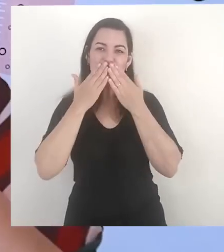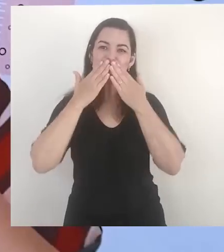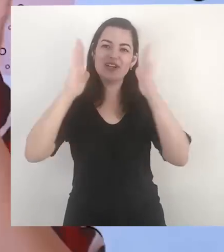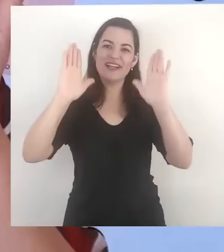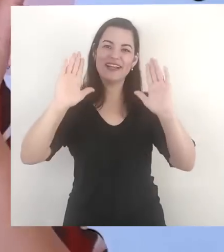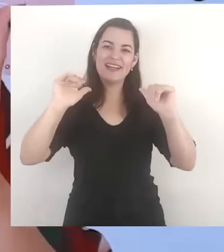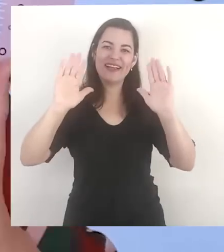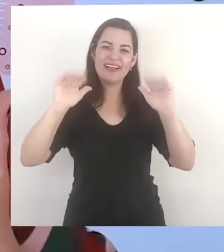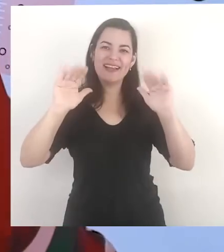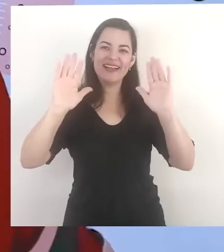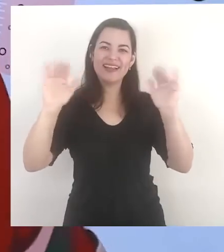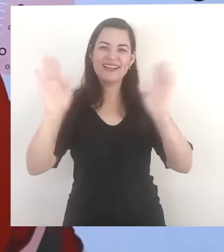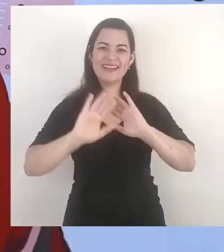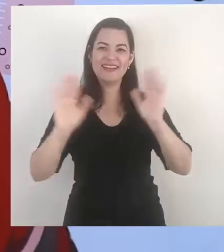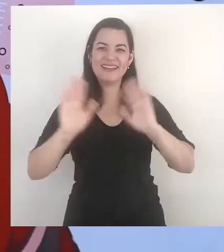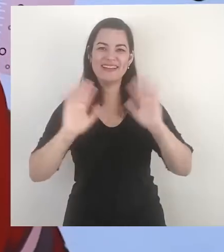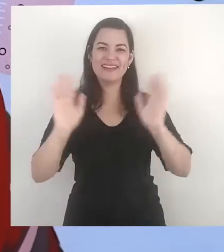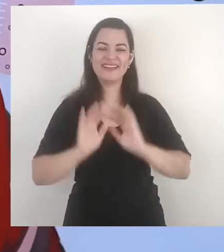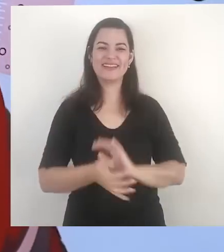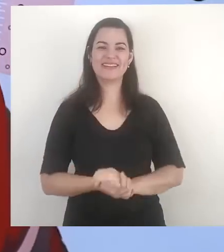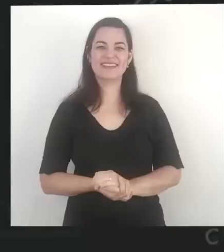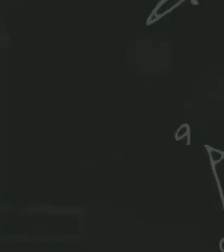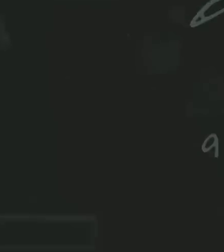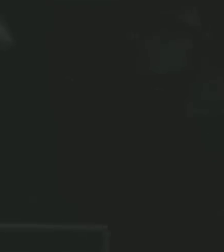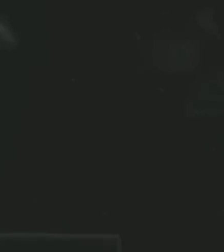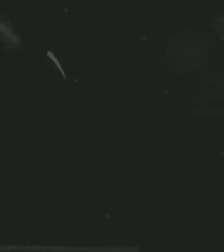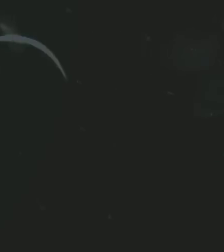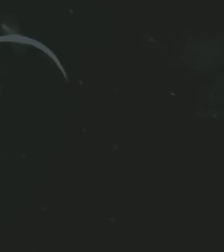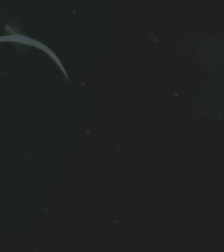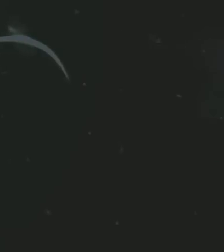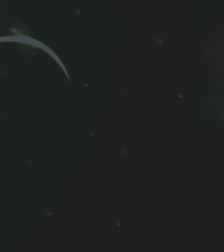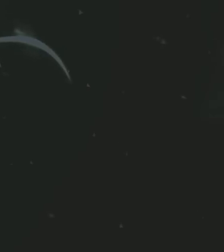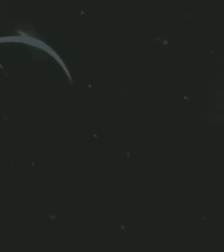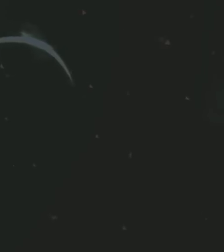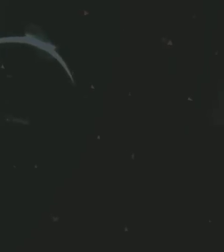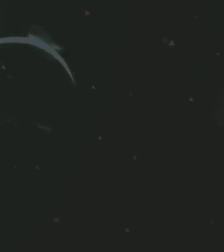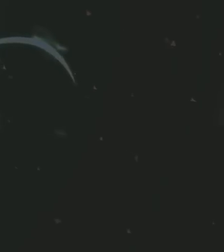novamente. Grande beijo, turma, tchau!